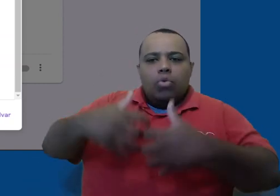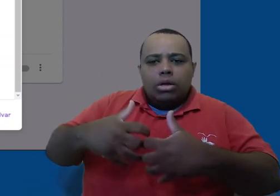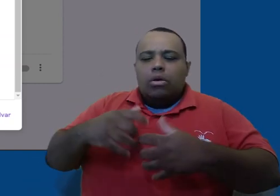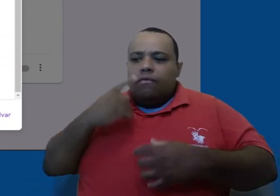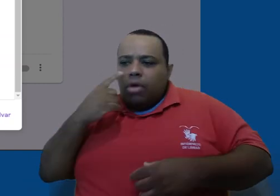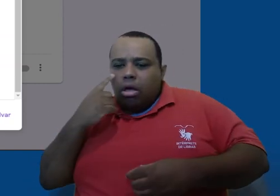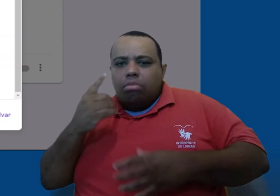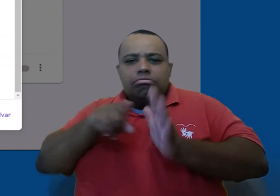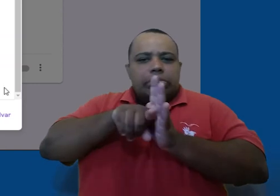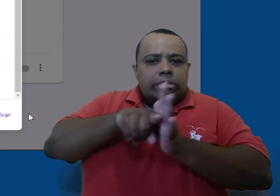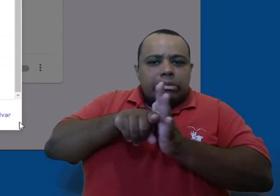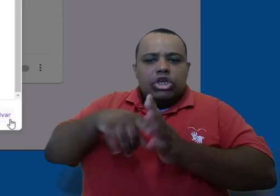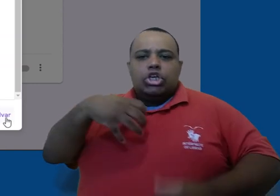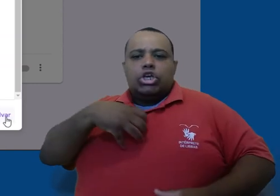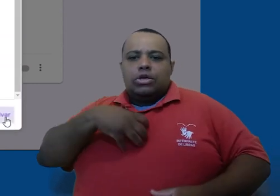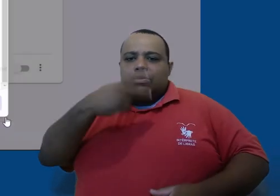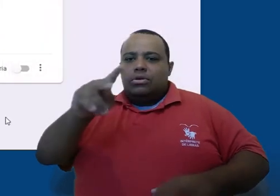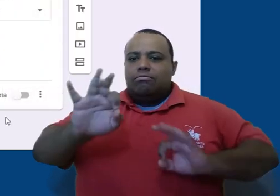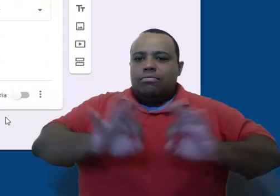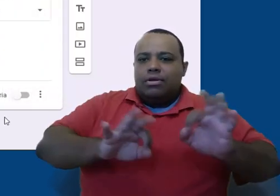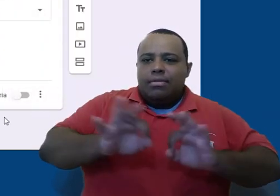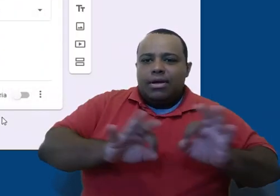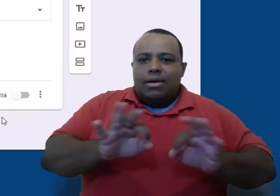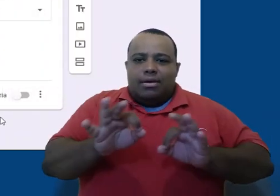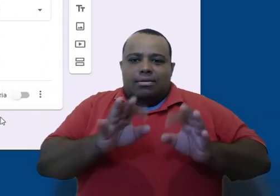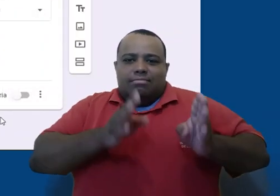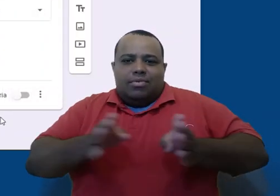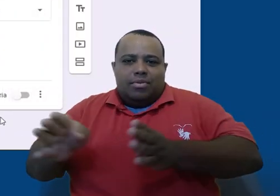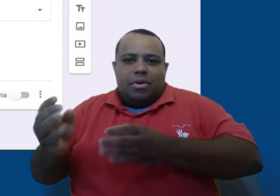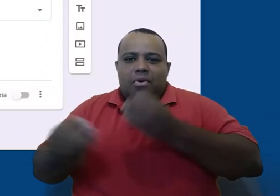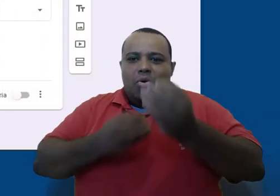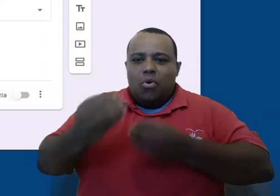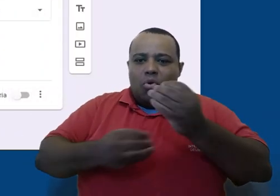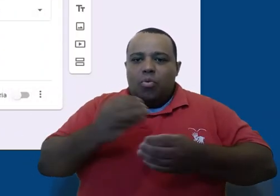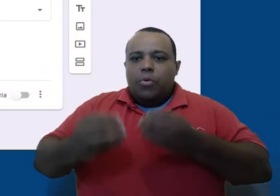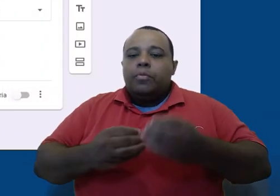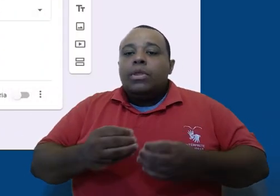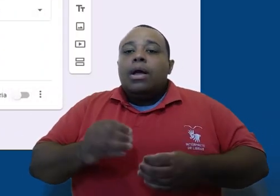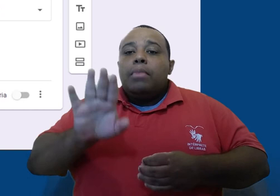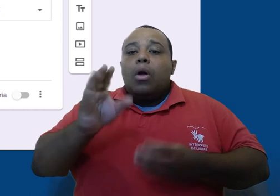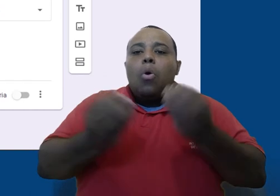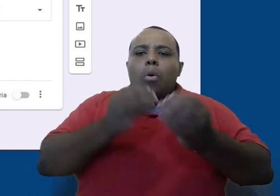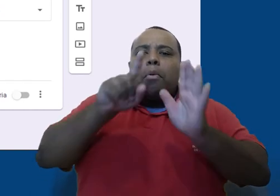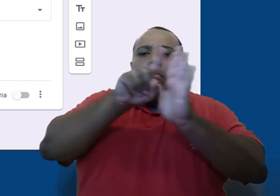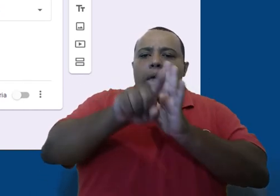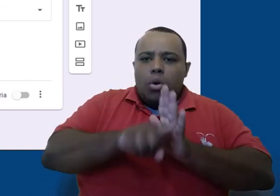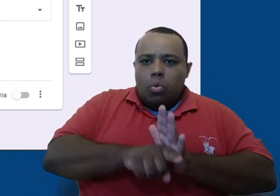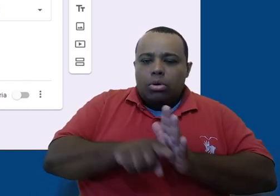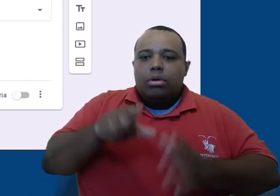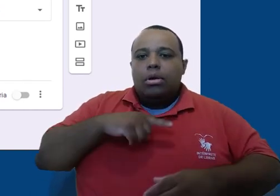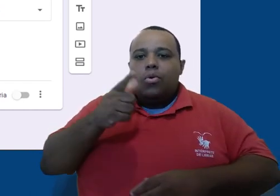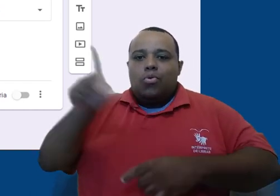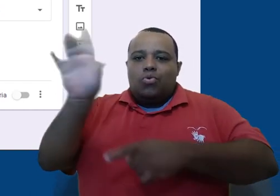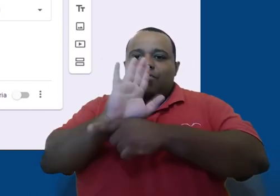pessoal Essas são as configurações que vocês devem ficar atento na criação de um teste aqui no formulários Google Lembrando que temos outro vídeo somente